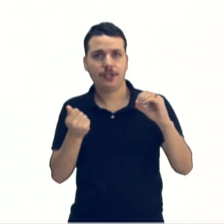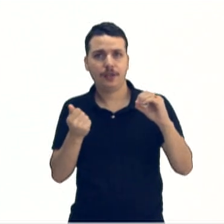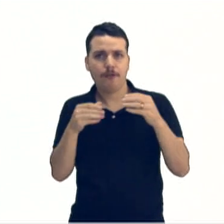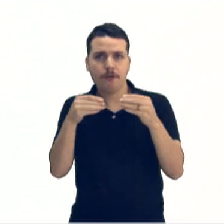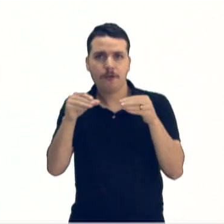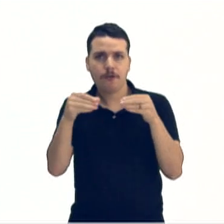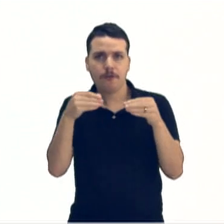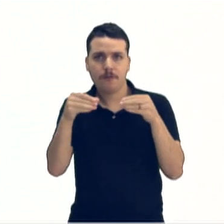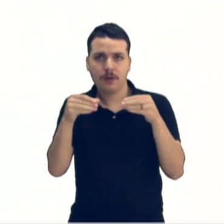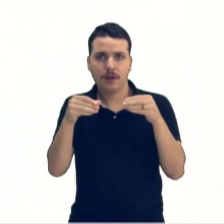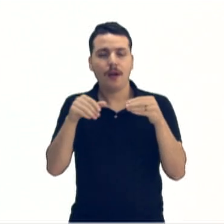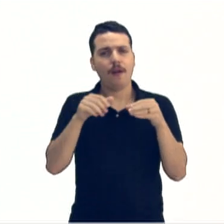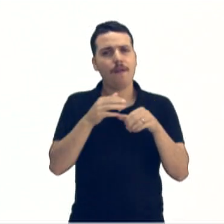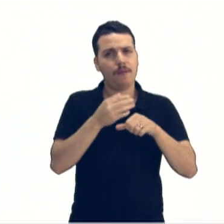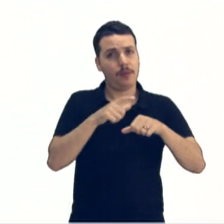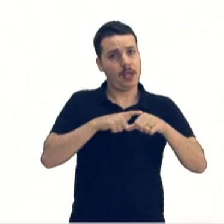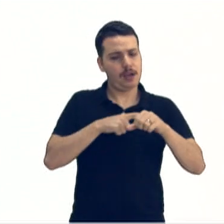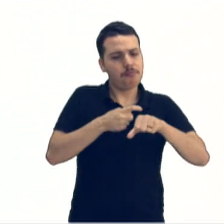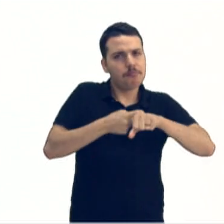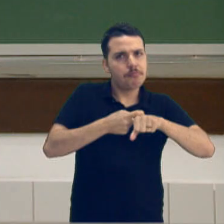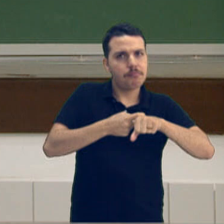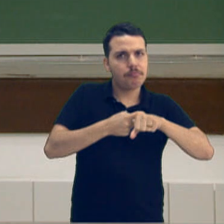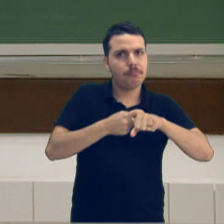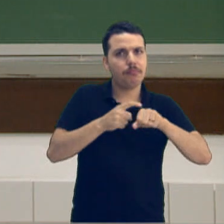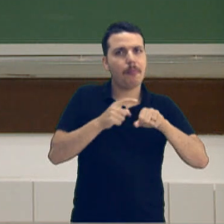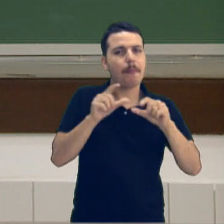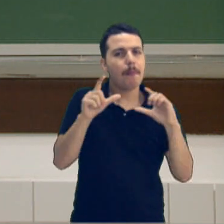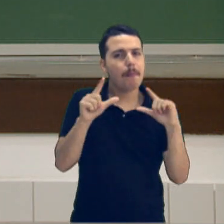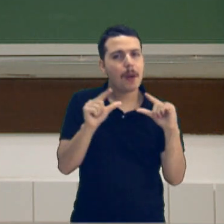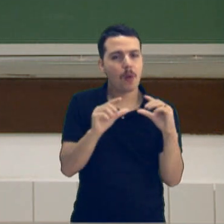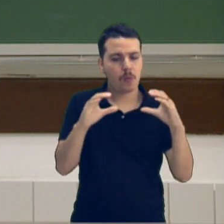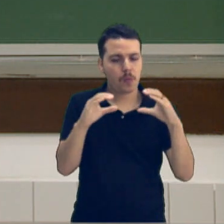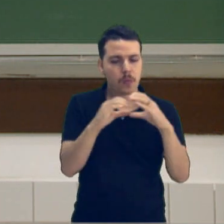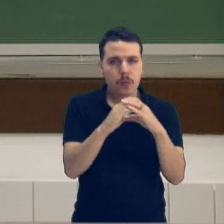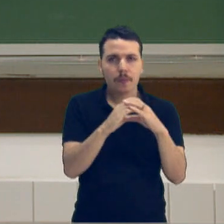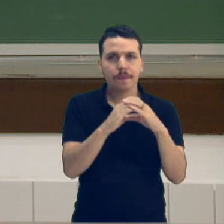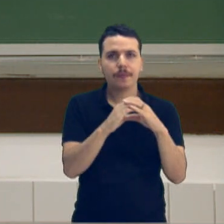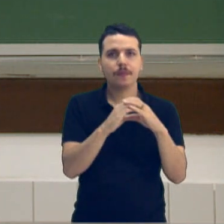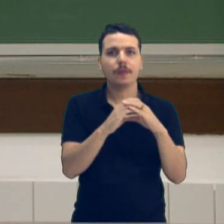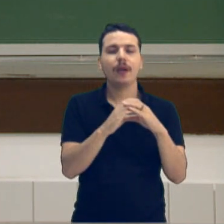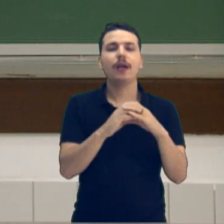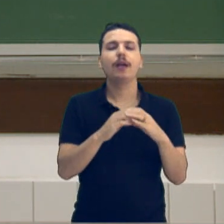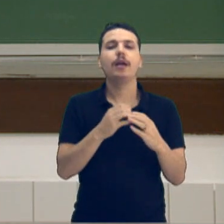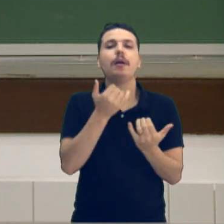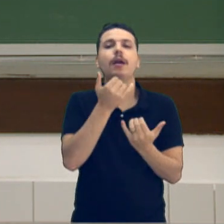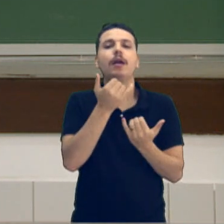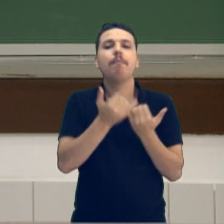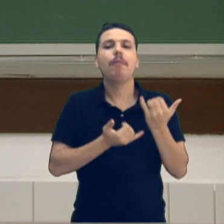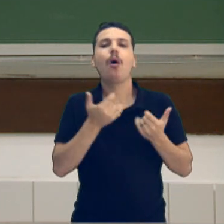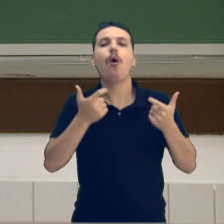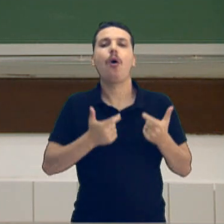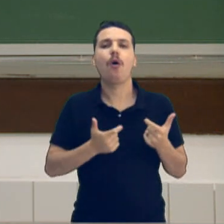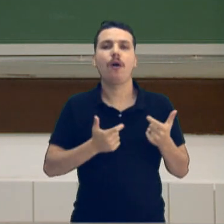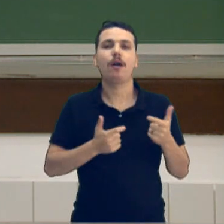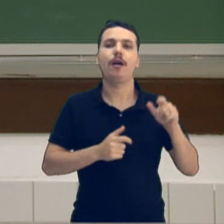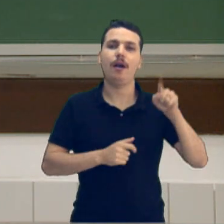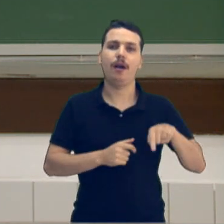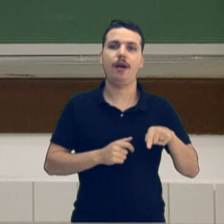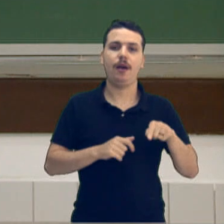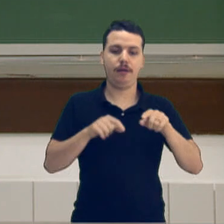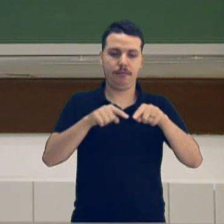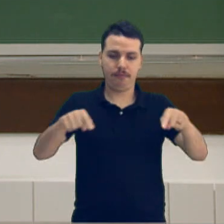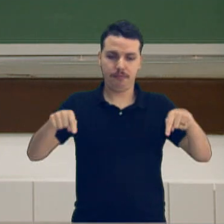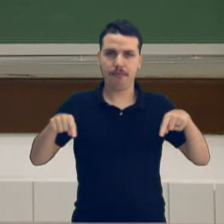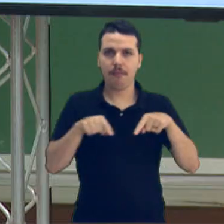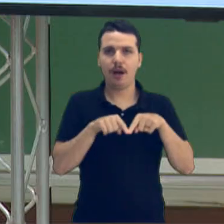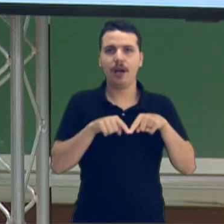menor, tá? E ele é disputado numa quadra, que pode ser sintético, pode ser